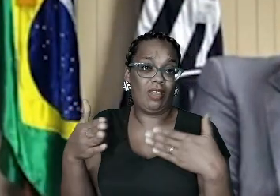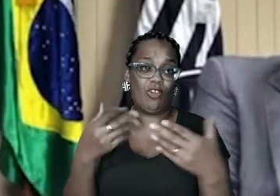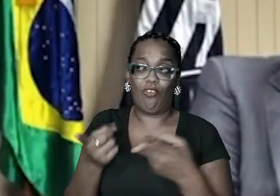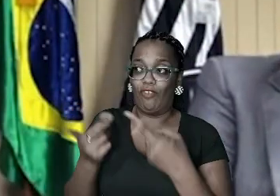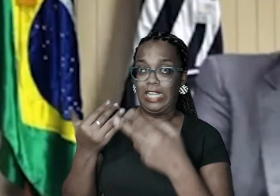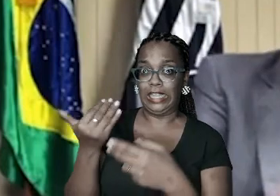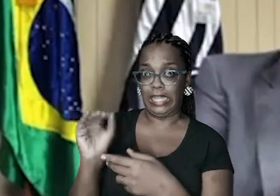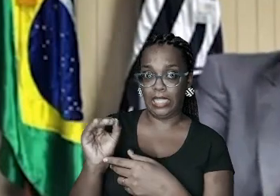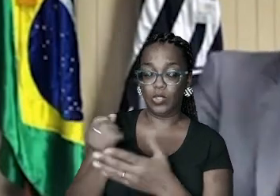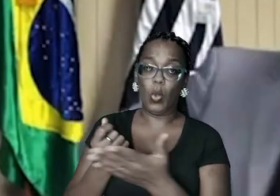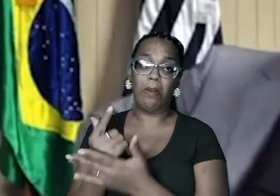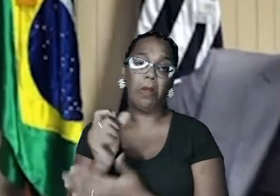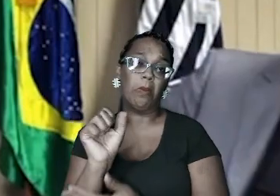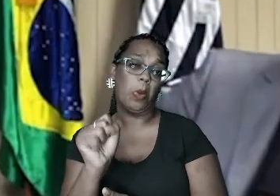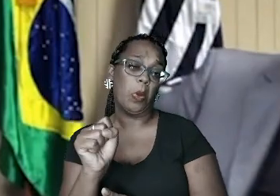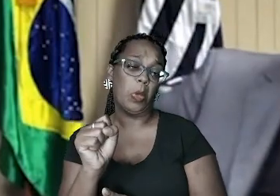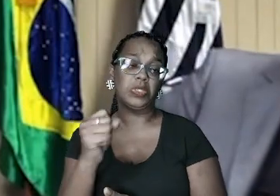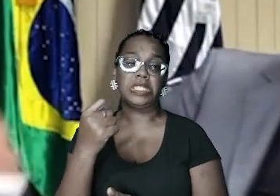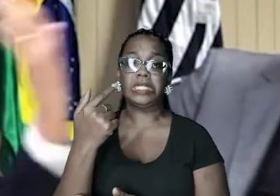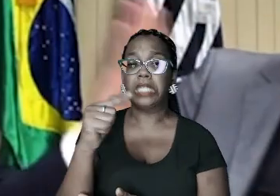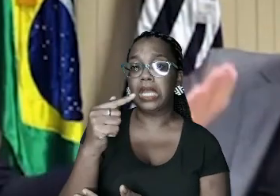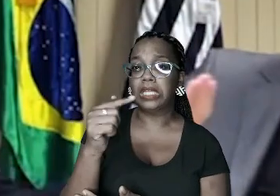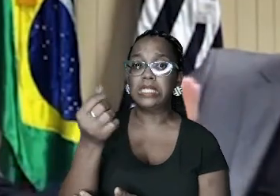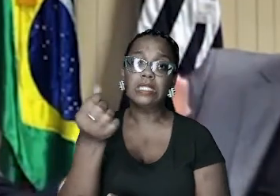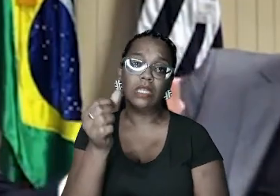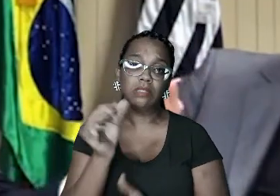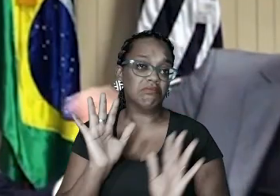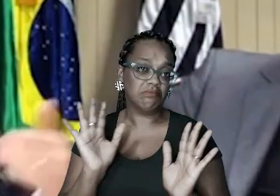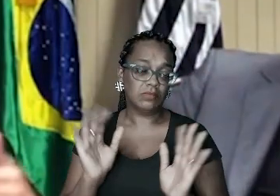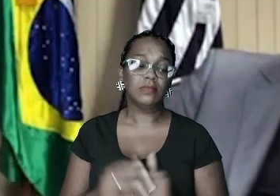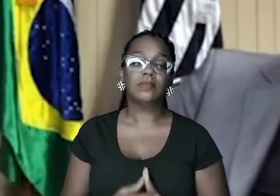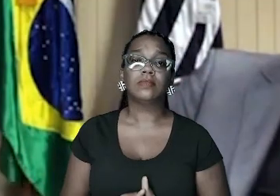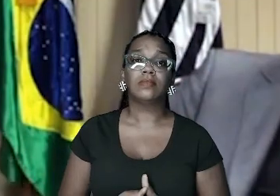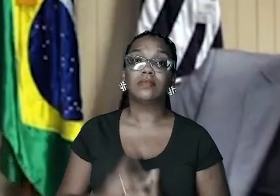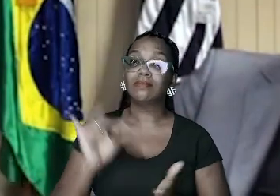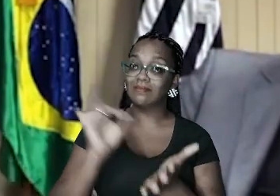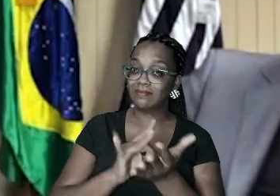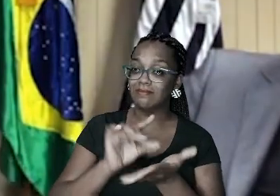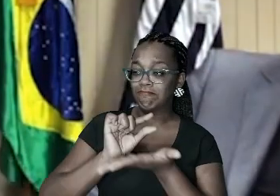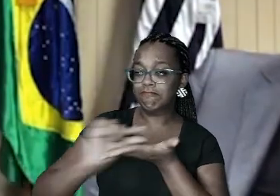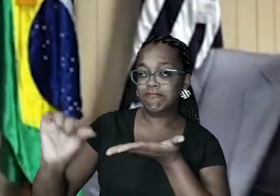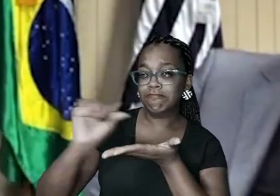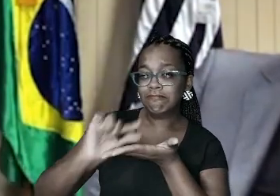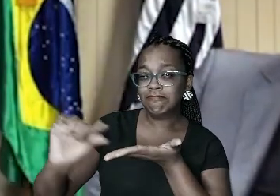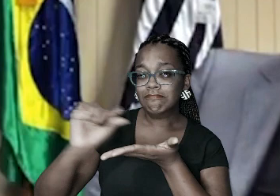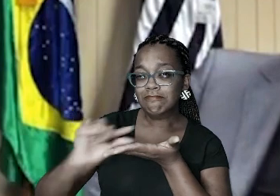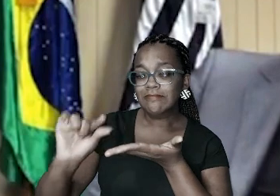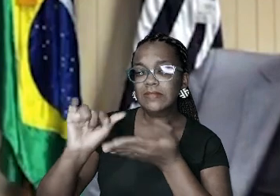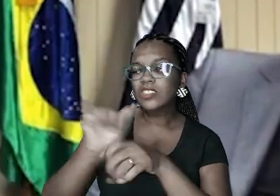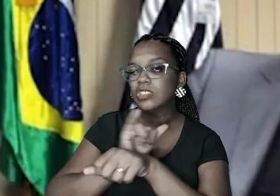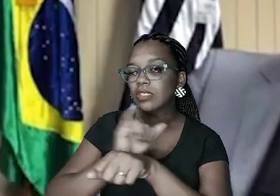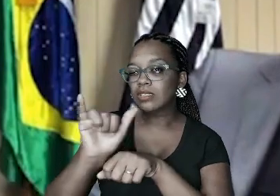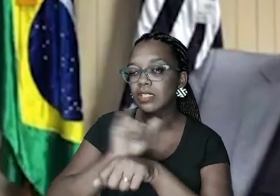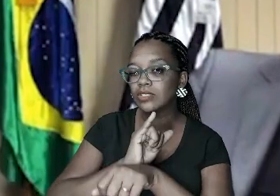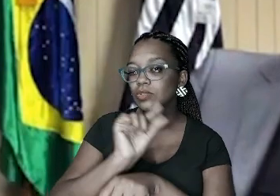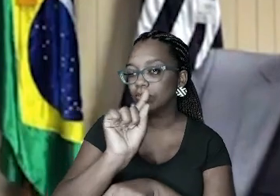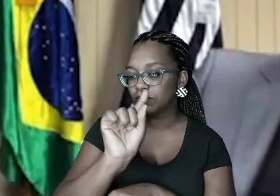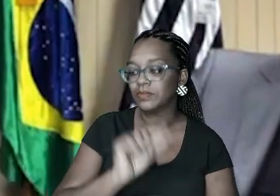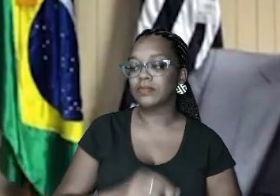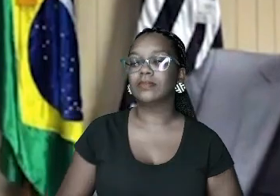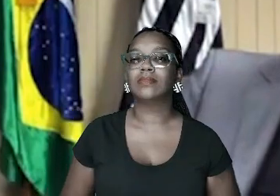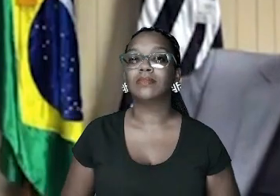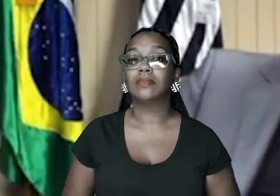e entrego ganhei dinheiro porque eu vendi por 10 é o que eu comprei por 8 por 7 por 6 a verdade